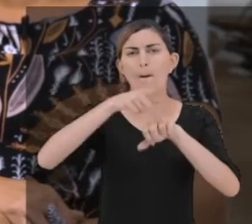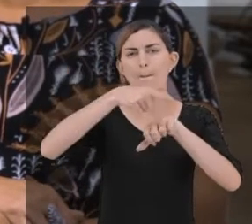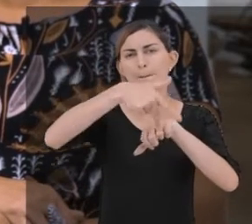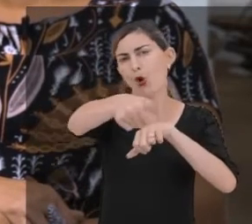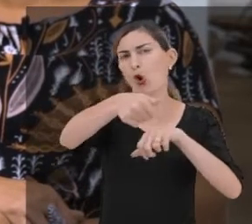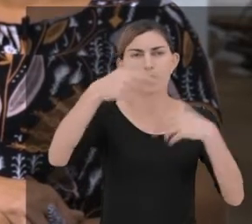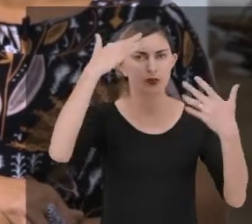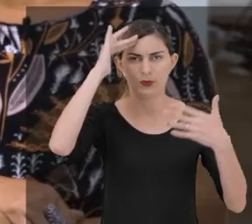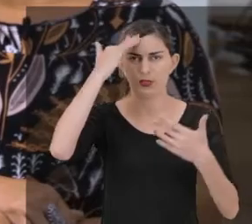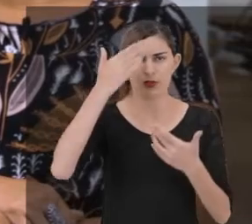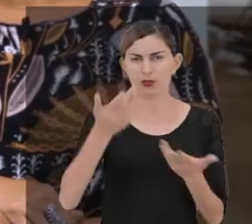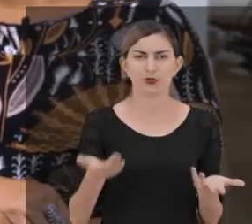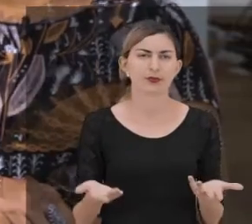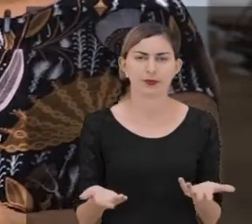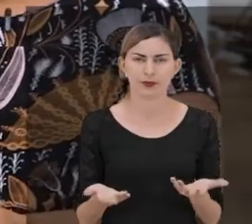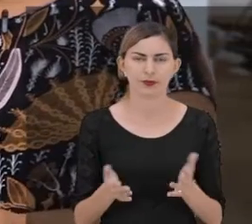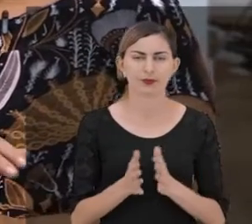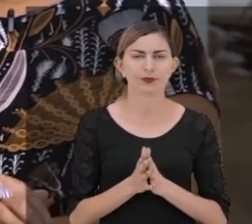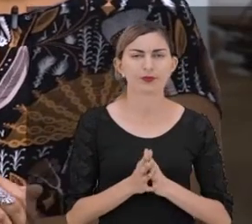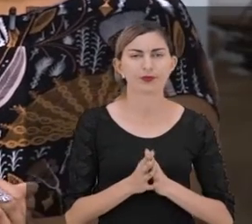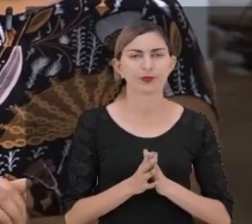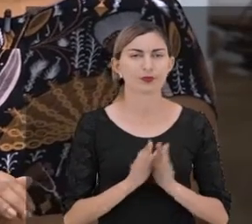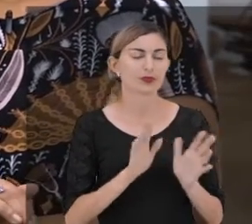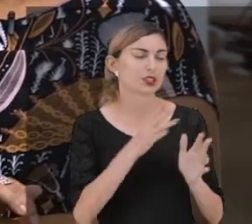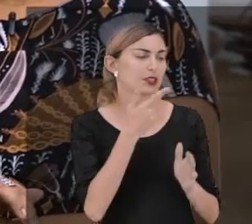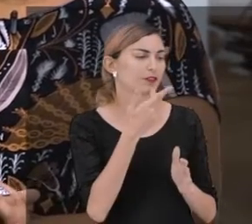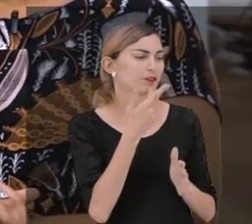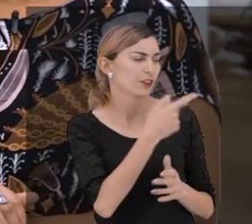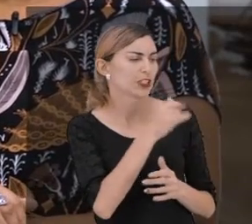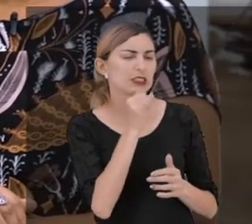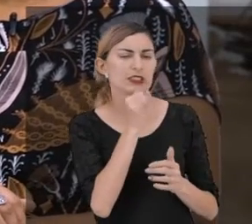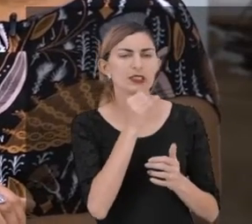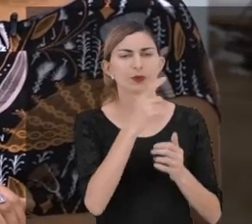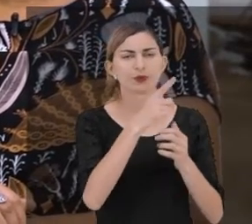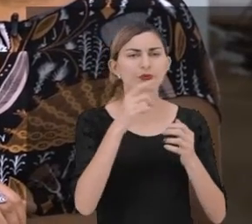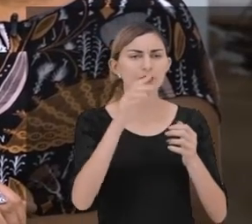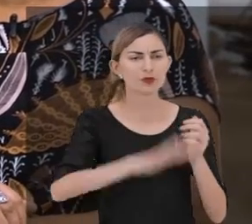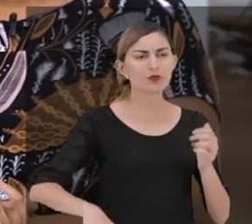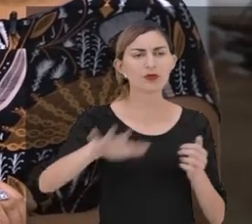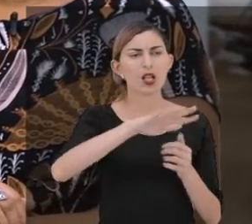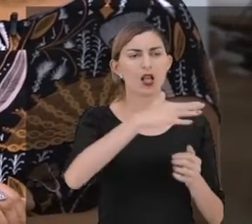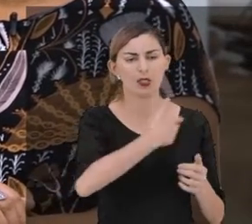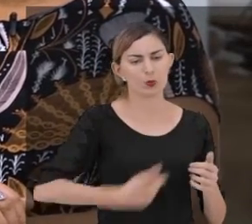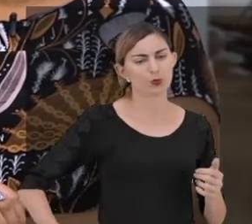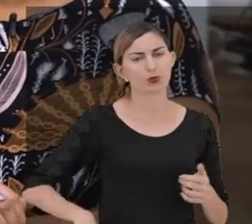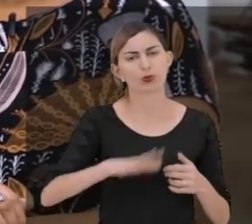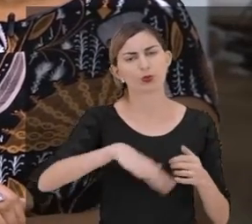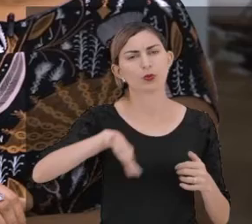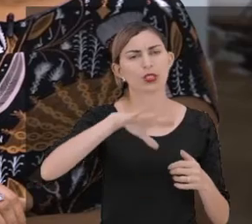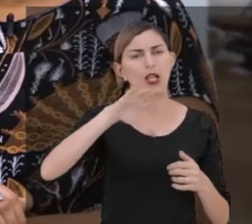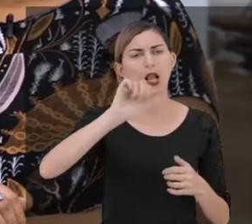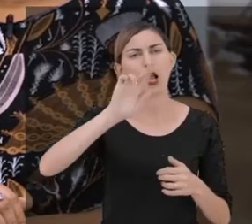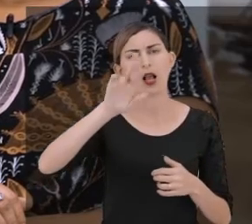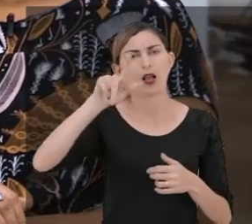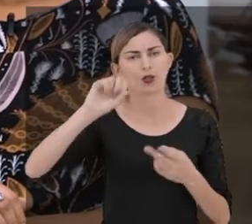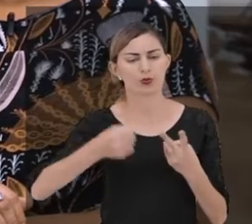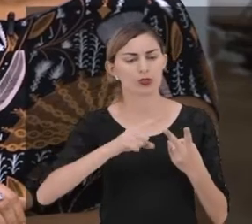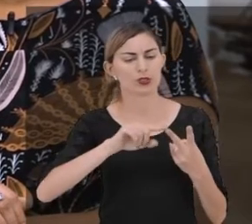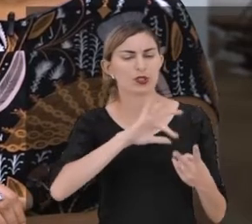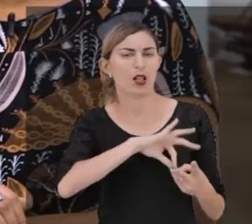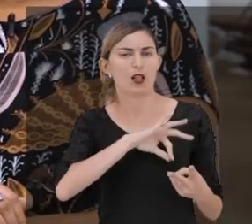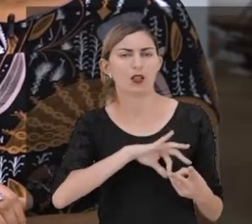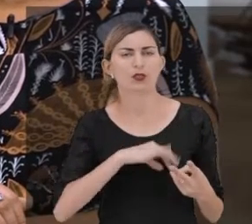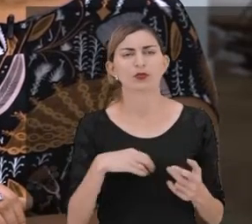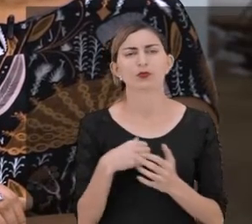para entender isso, né? Andréia, quais os exemplos que você pode dar da área pública com relação ao cargo de salário?